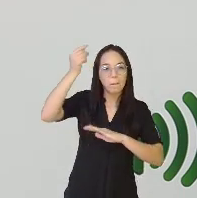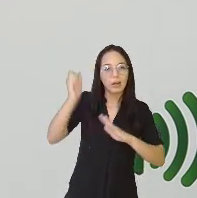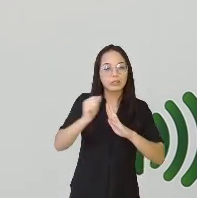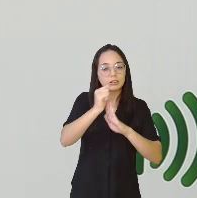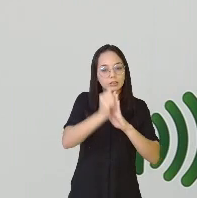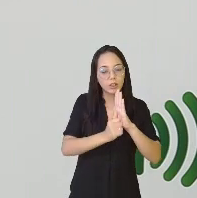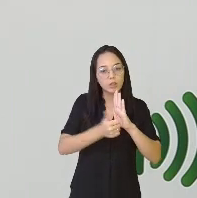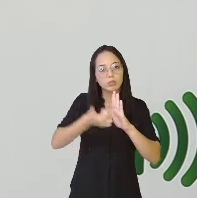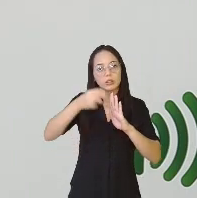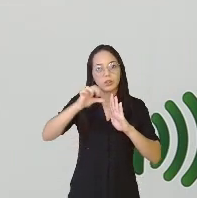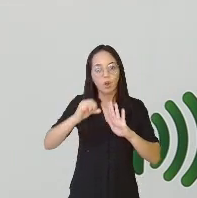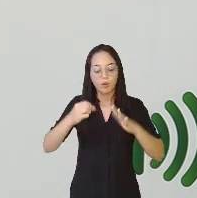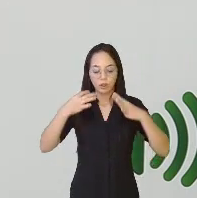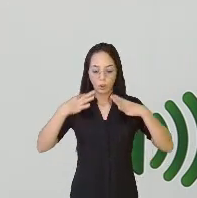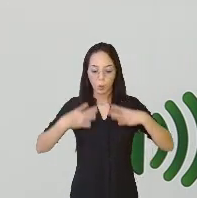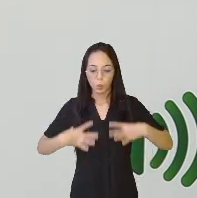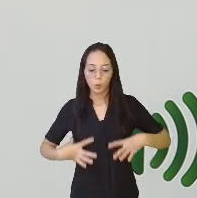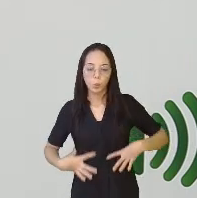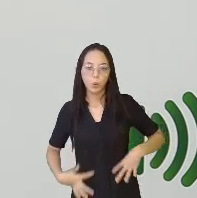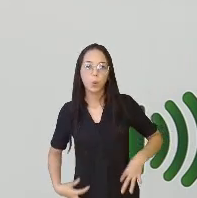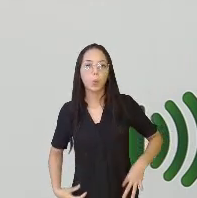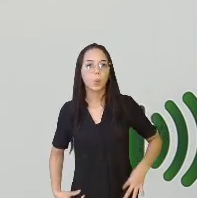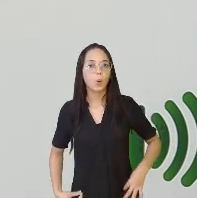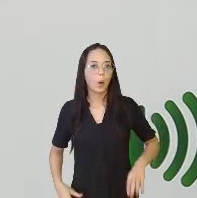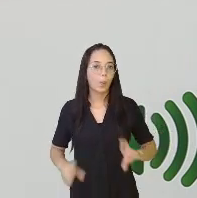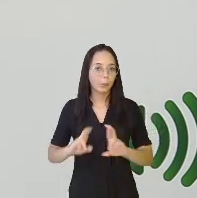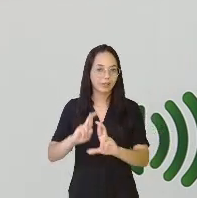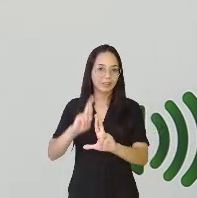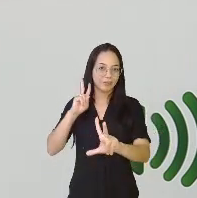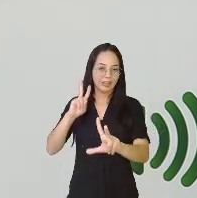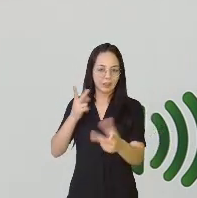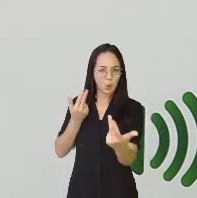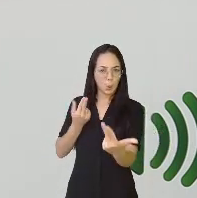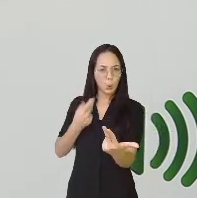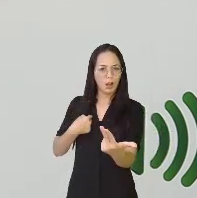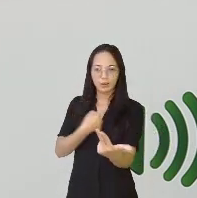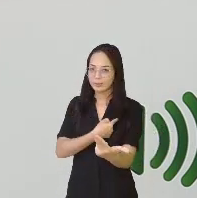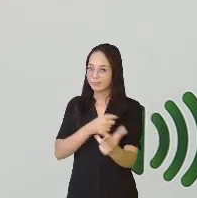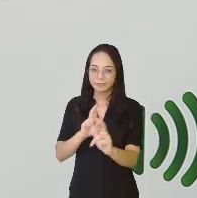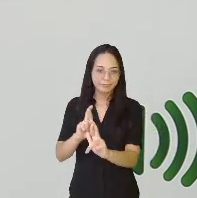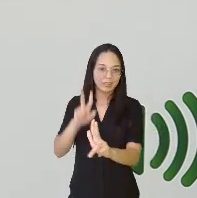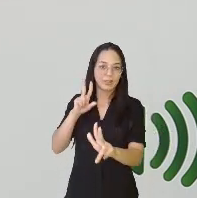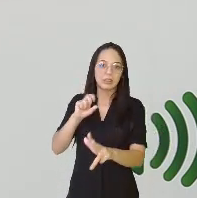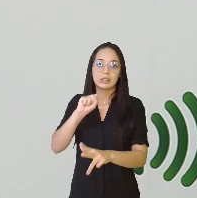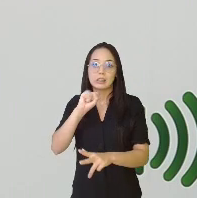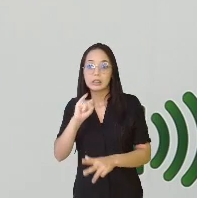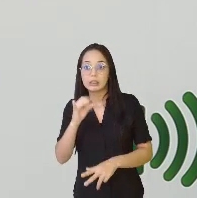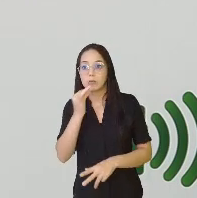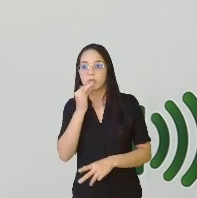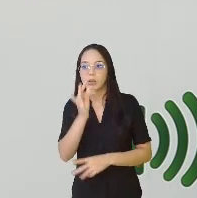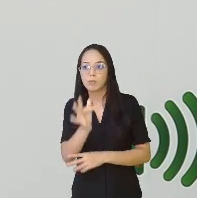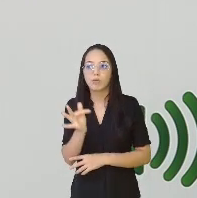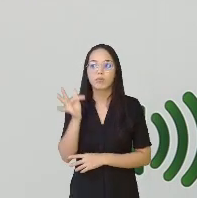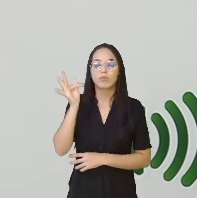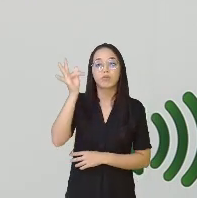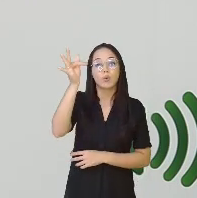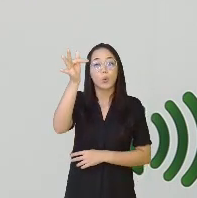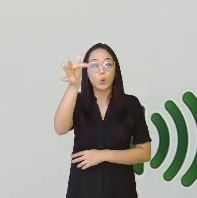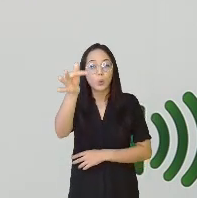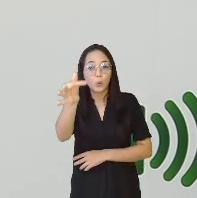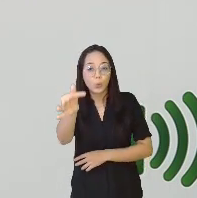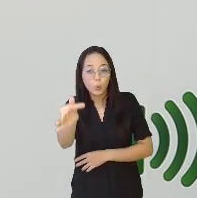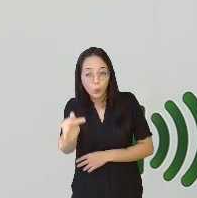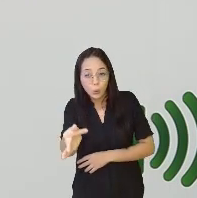com certeza a roupa das personagens não será como a nossa. Se for uma peça futurista, da